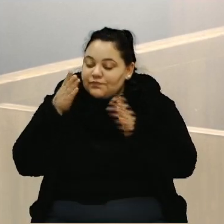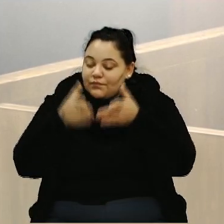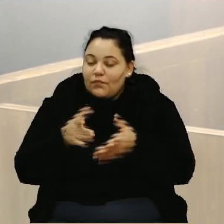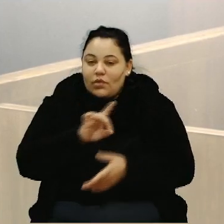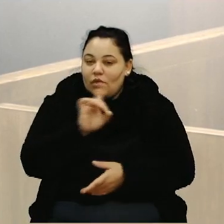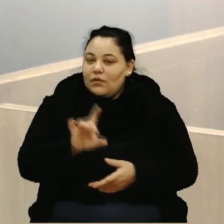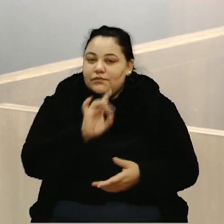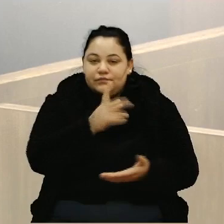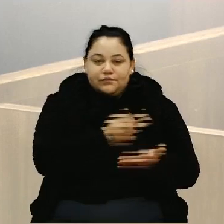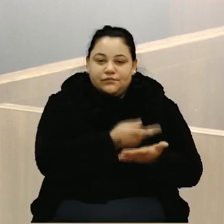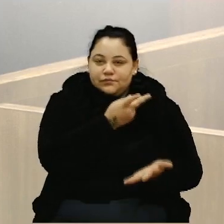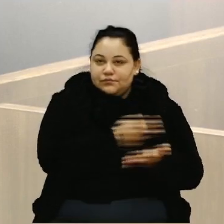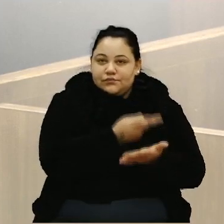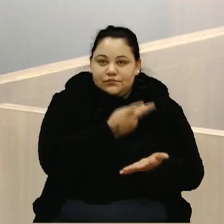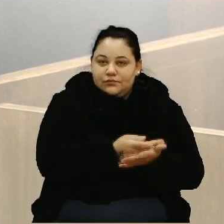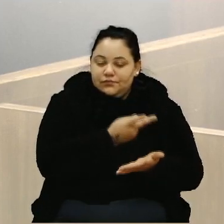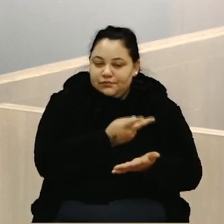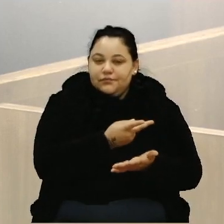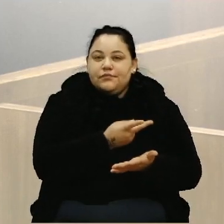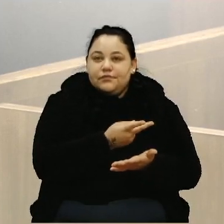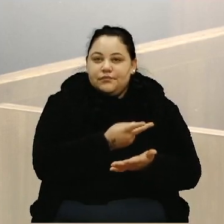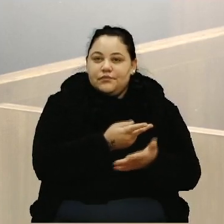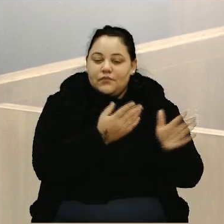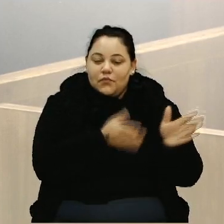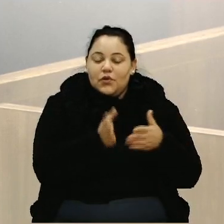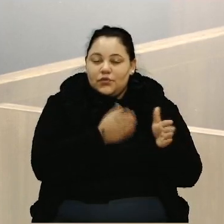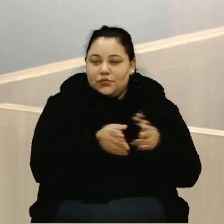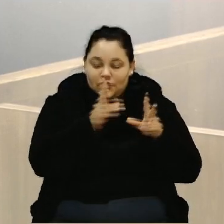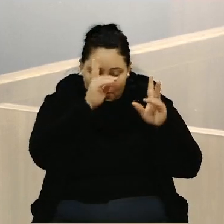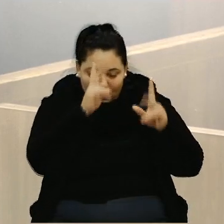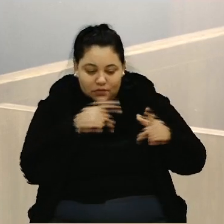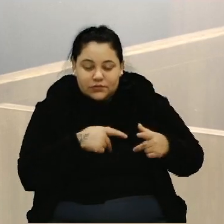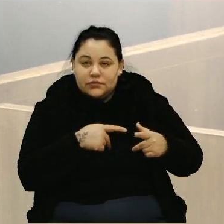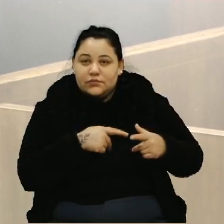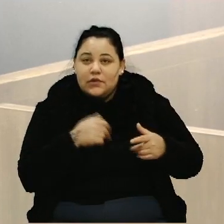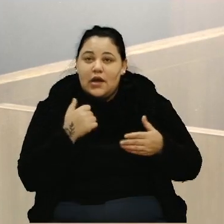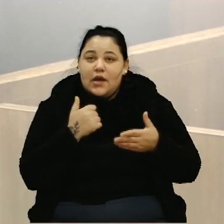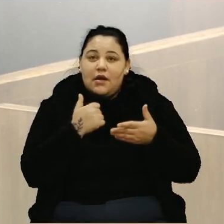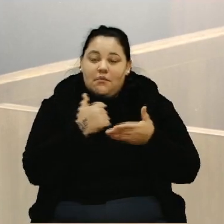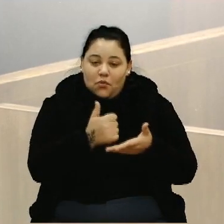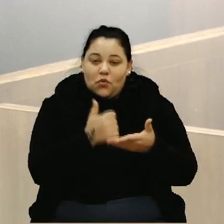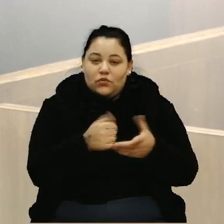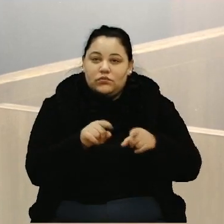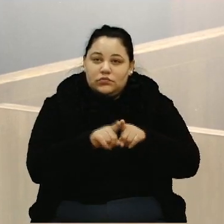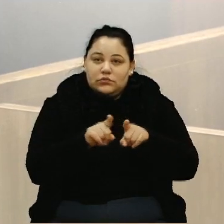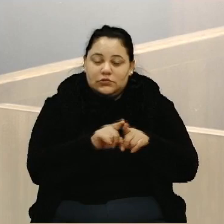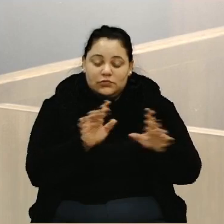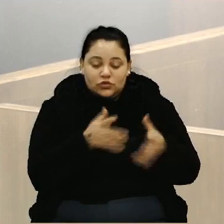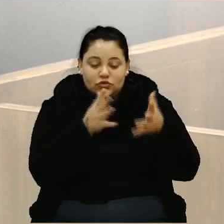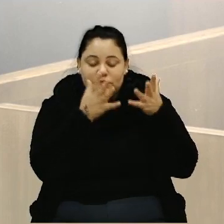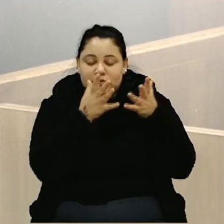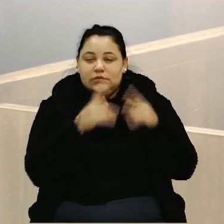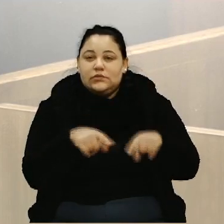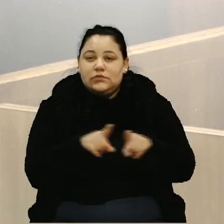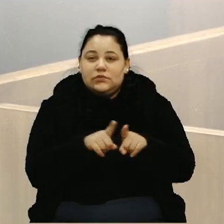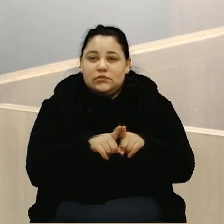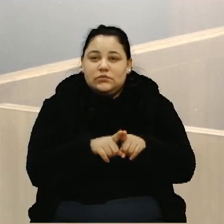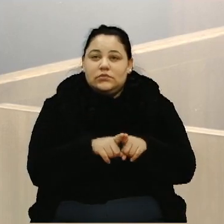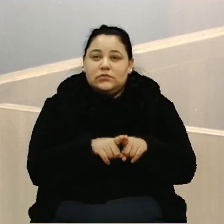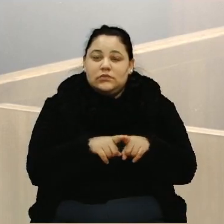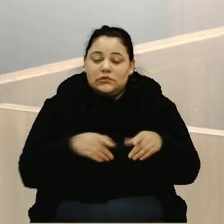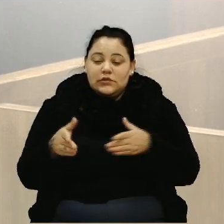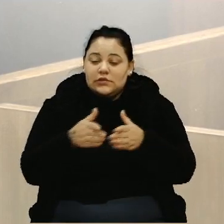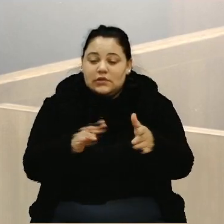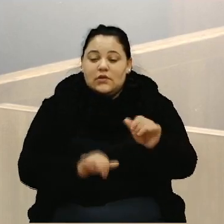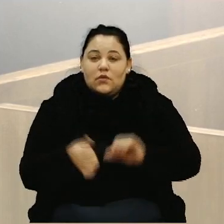Valseu, que o produtor vive. Não é só de reconhecimento, é de apoio, é de incentivo, é de estradas de